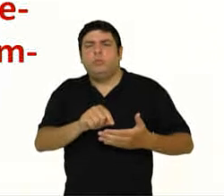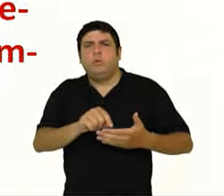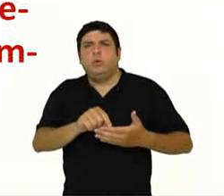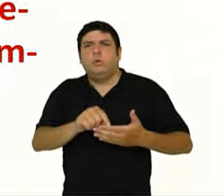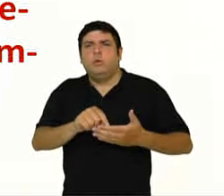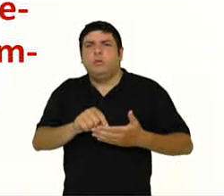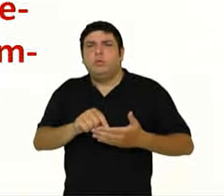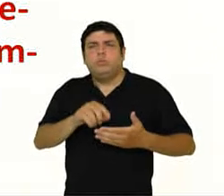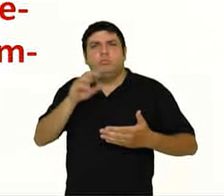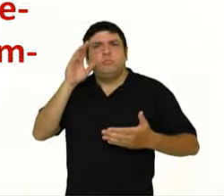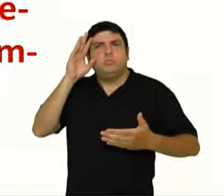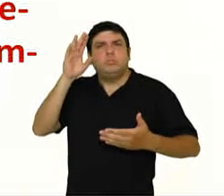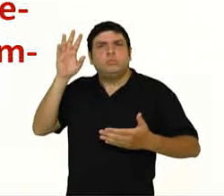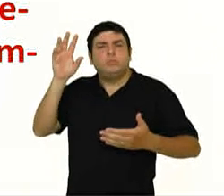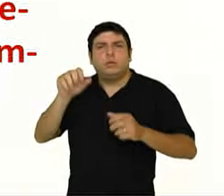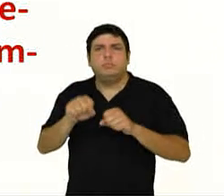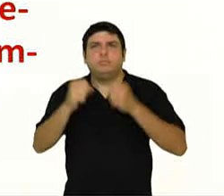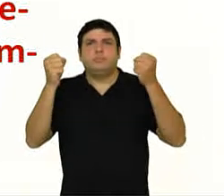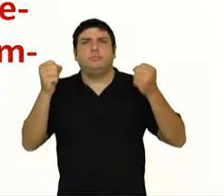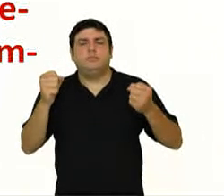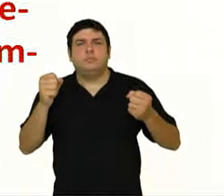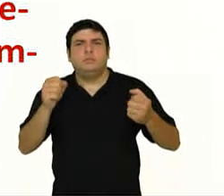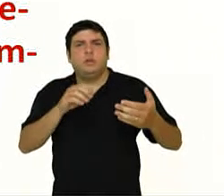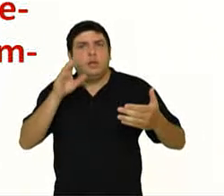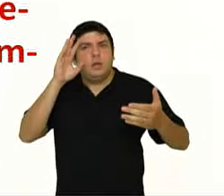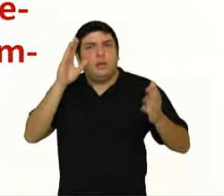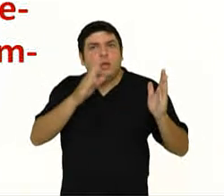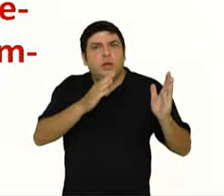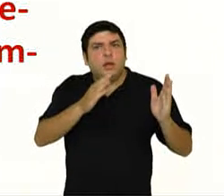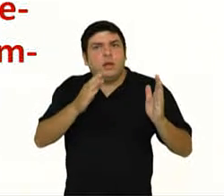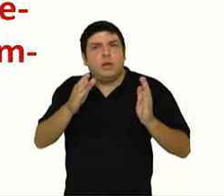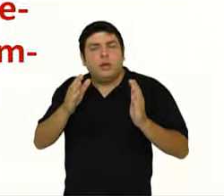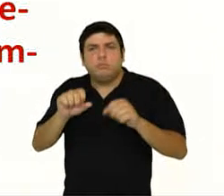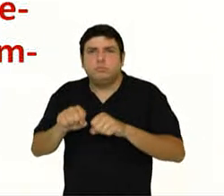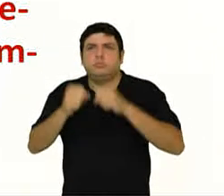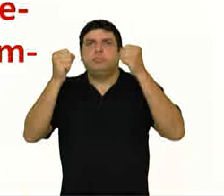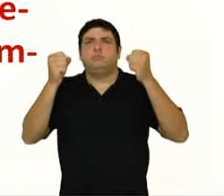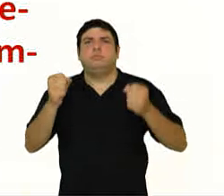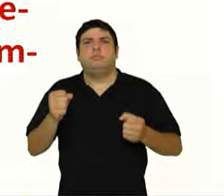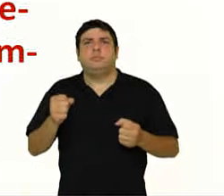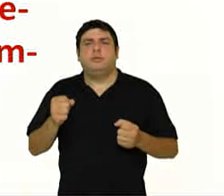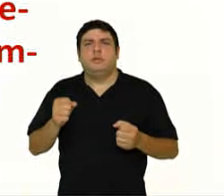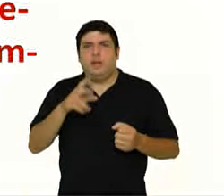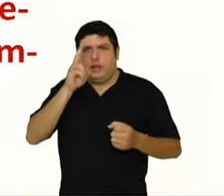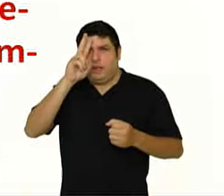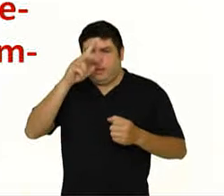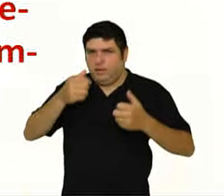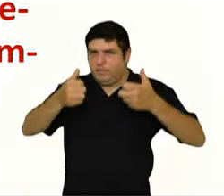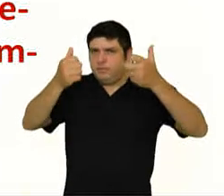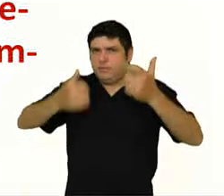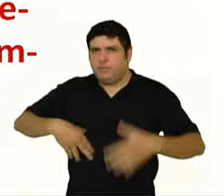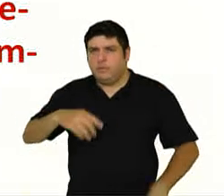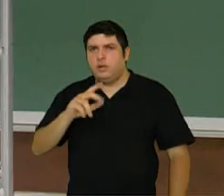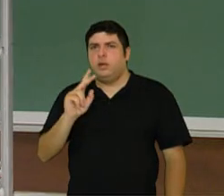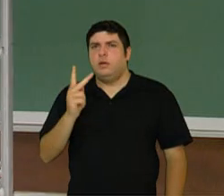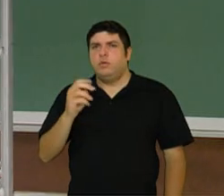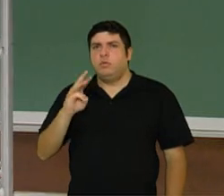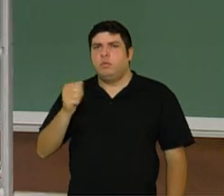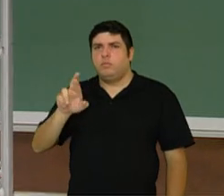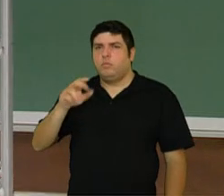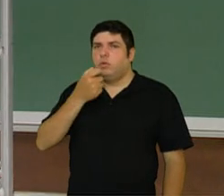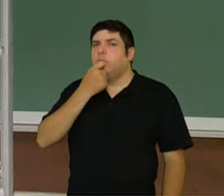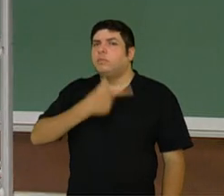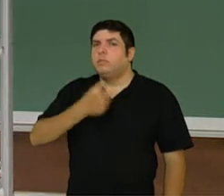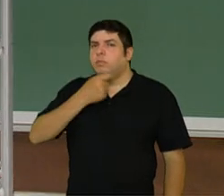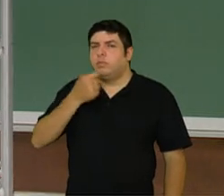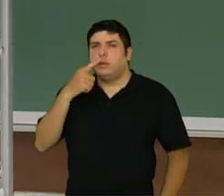expectativa, tá? Você esperava que ele ia dizer alguma coisa mais séria e de repente ele quebra. Lembra que eu falei que o humor na literatura, e nesse caso